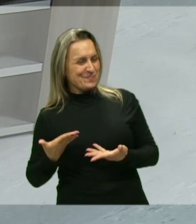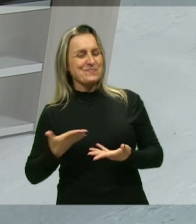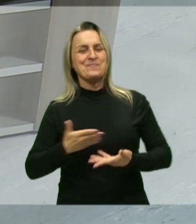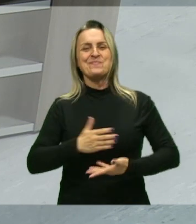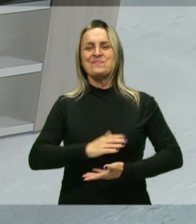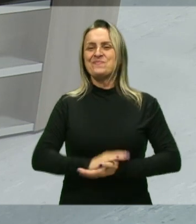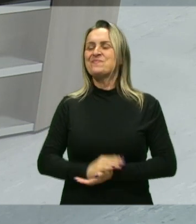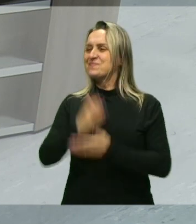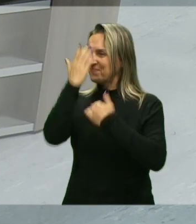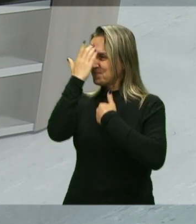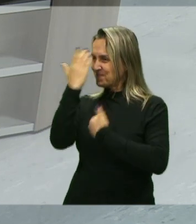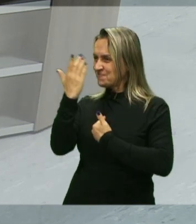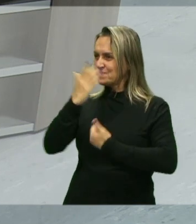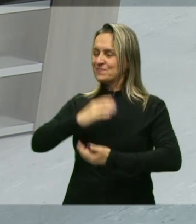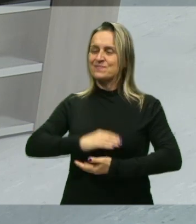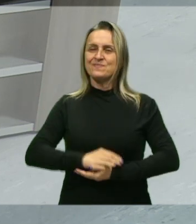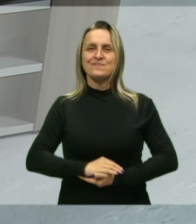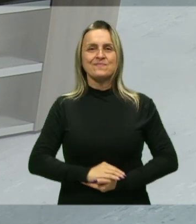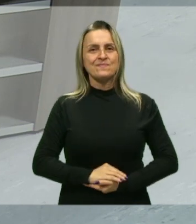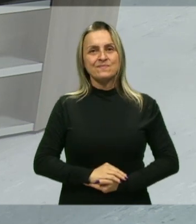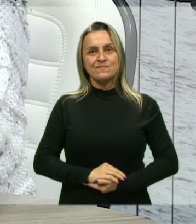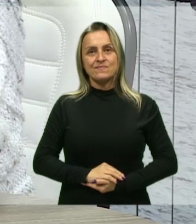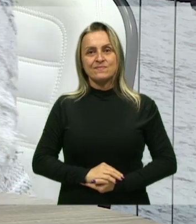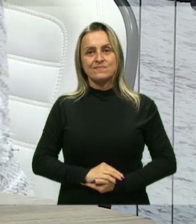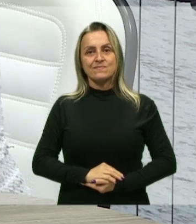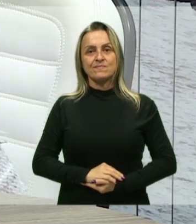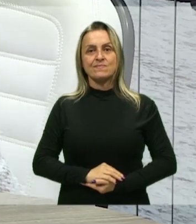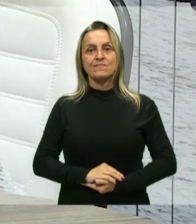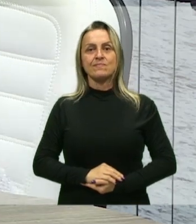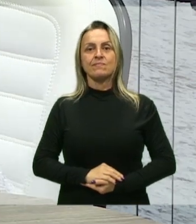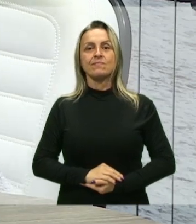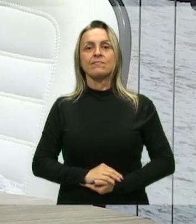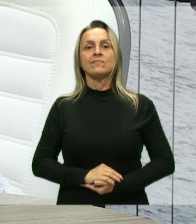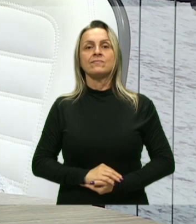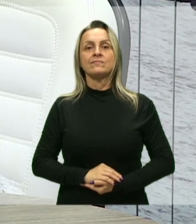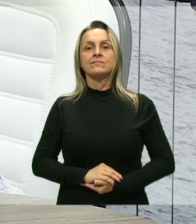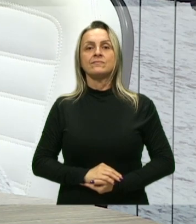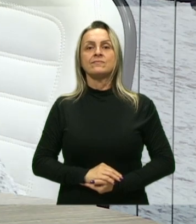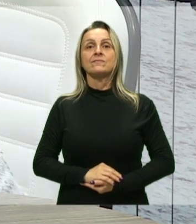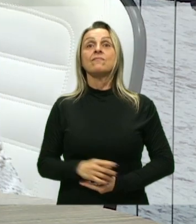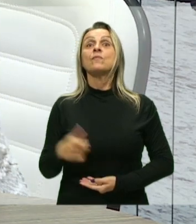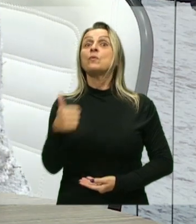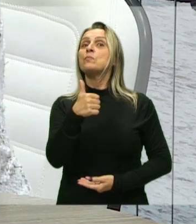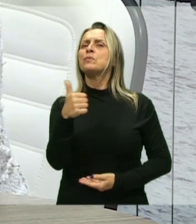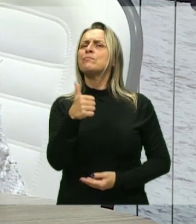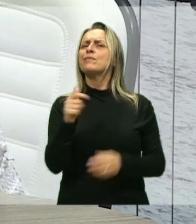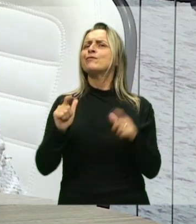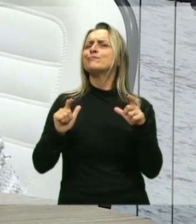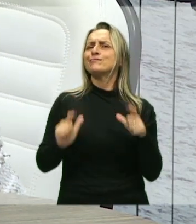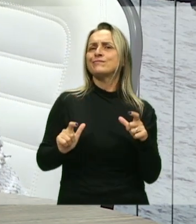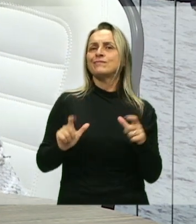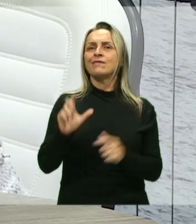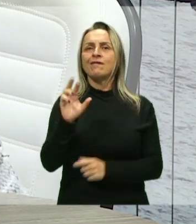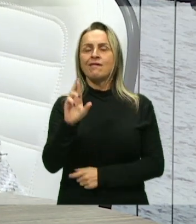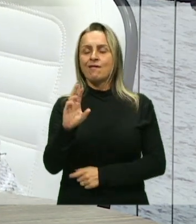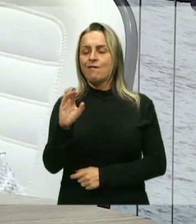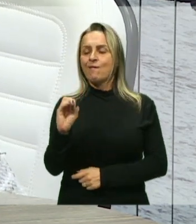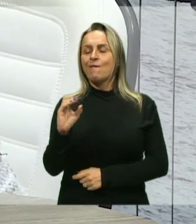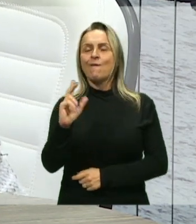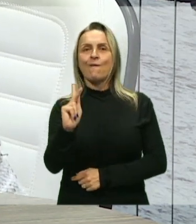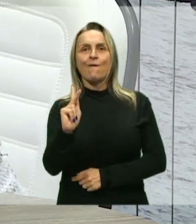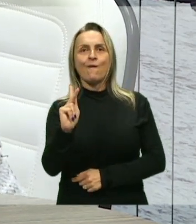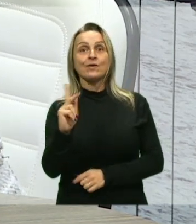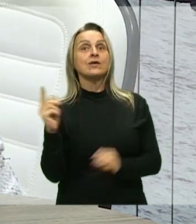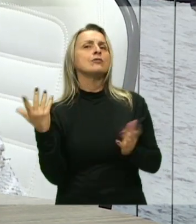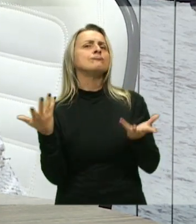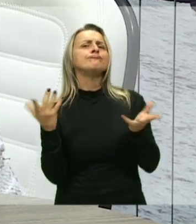Obrigado. E, em primeiro lugar, Roque, eu quero te perguntar o seguinte,